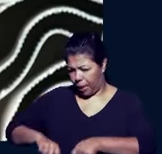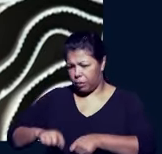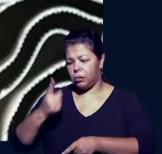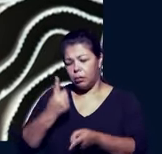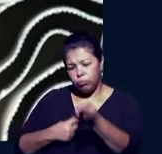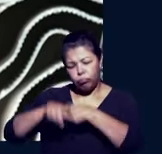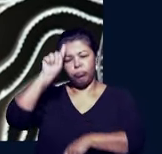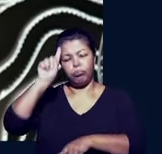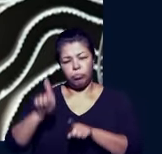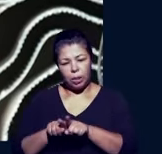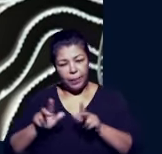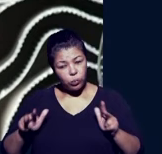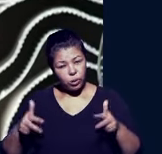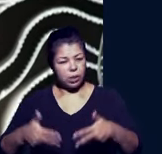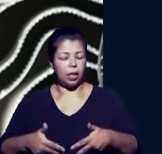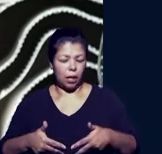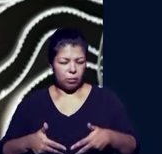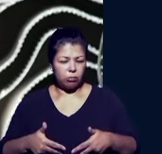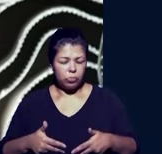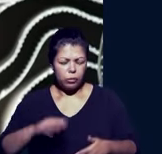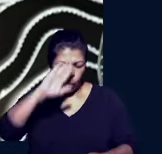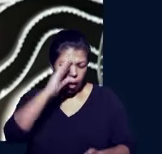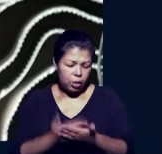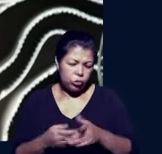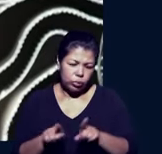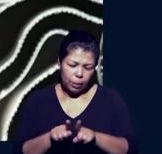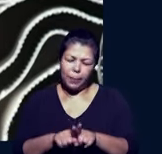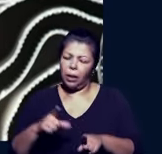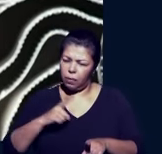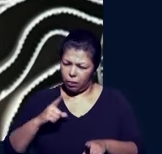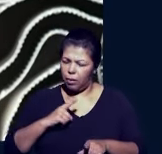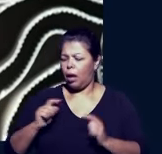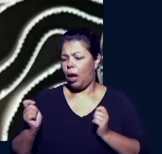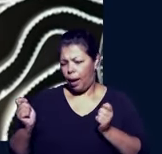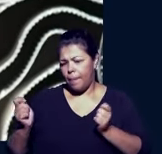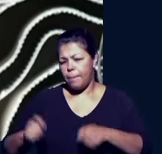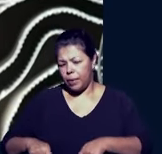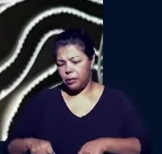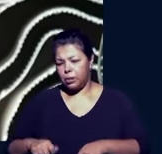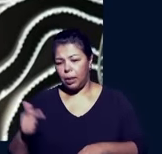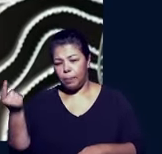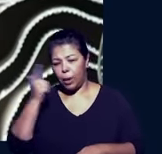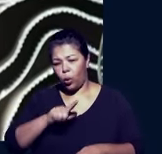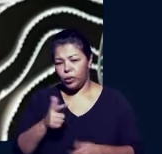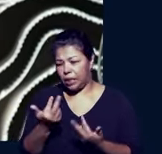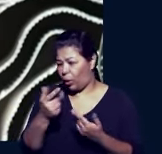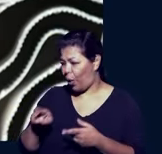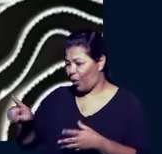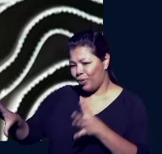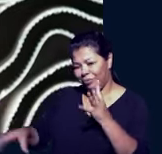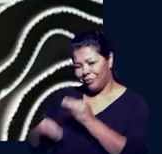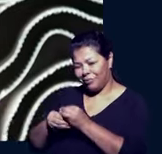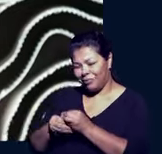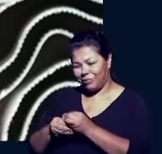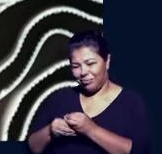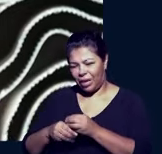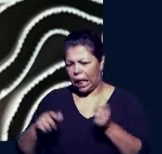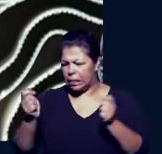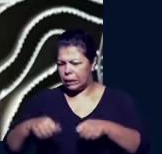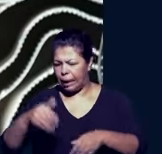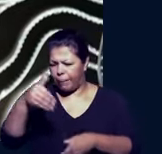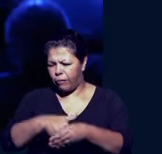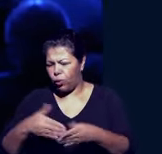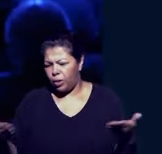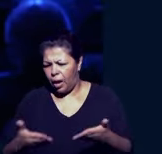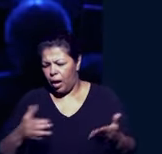Senado e acredito que tem toda a condição e essa minha expectativa compartilha do do pensamento do Casagrande em tudo para votar no Senado e na Câmara ainda